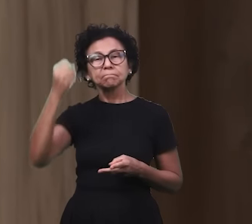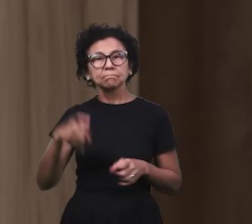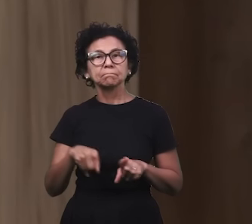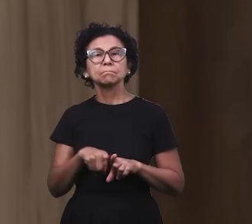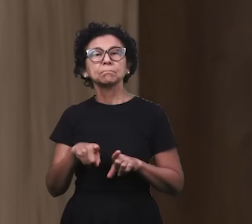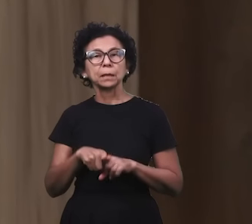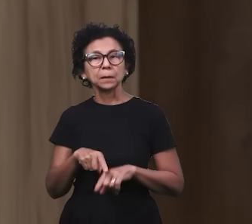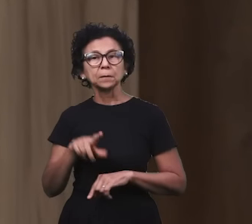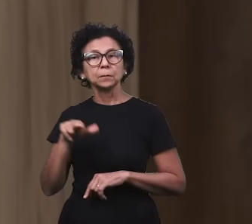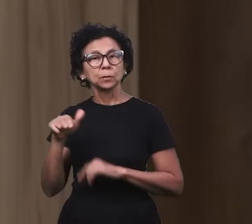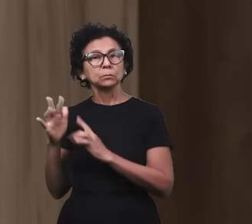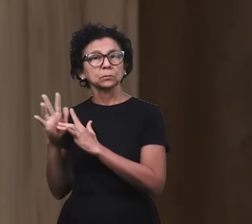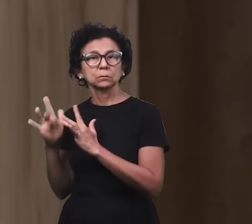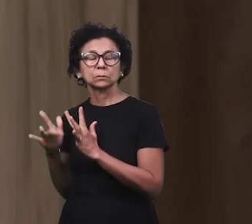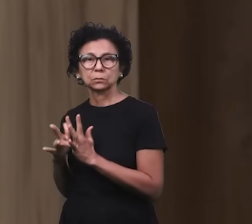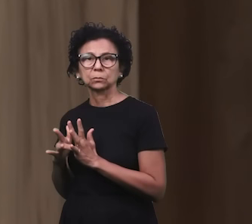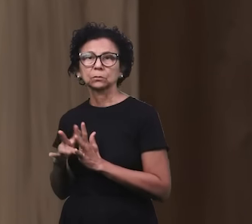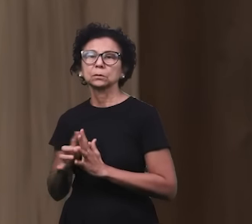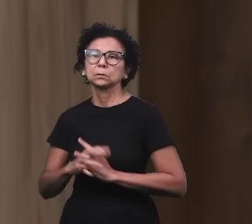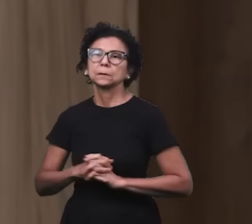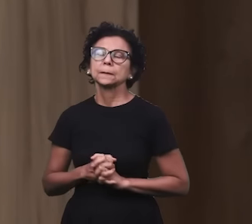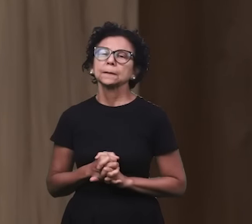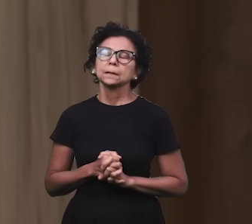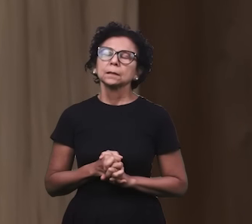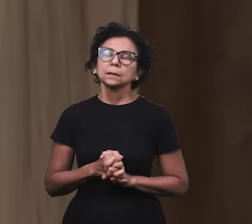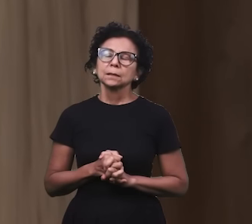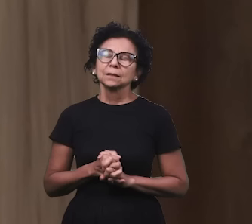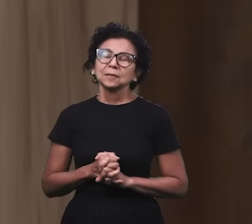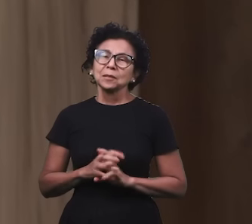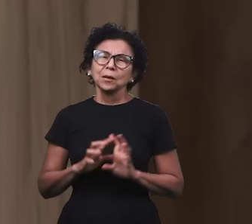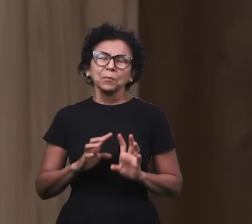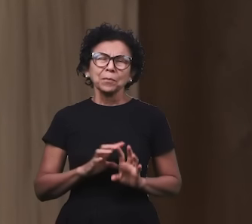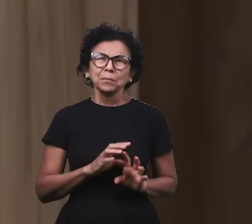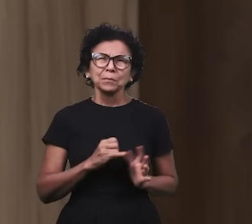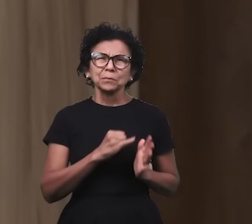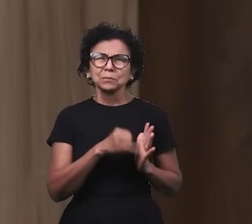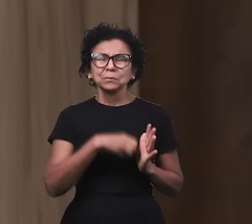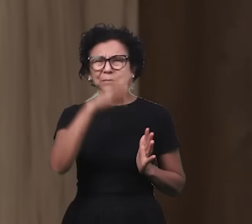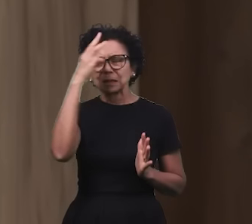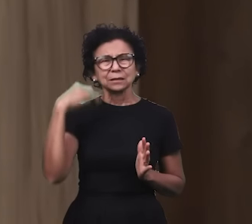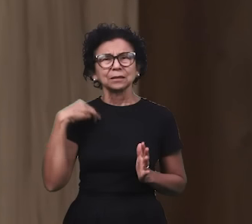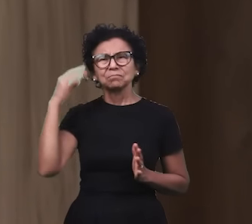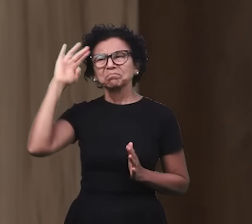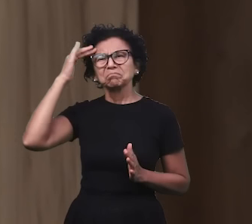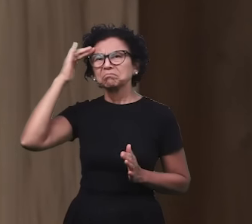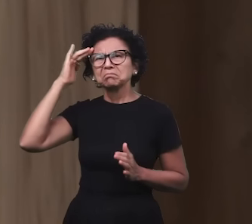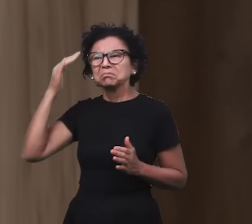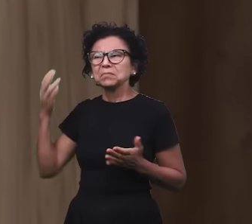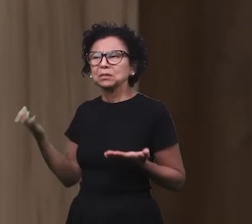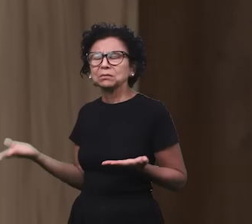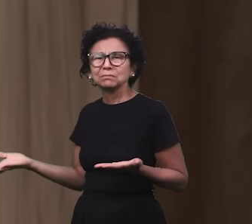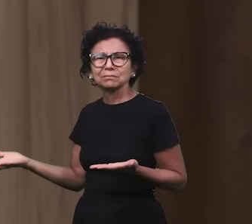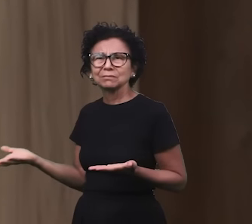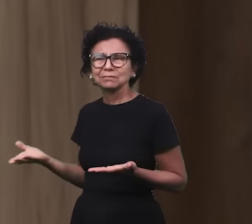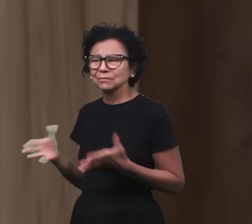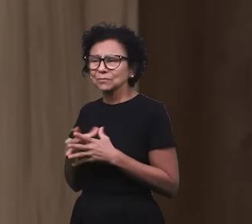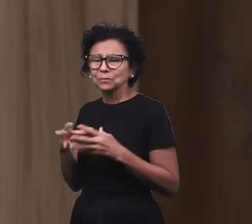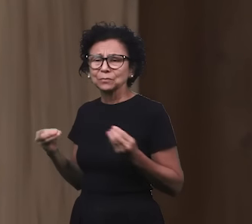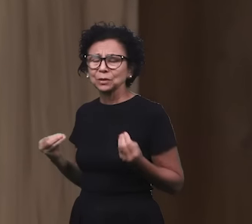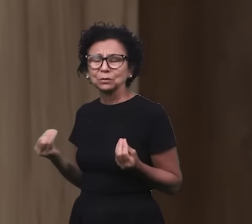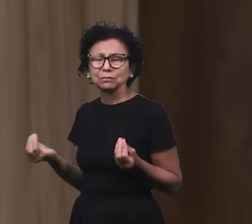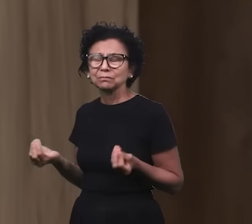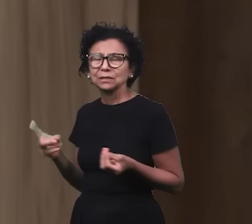de Judas, enfim. Mas naquele momento eles não compreenderam, não é? Eles não